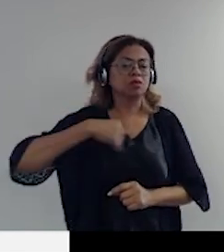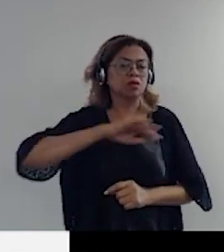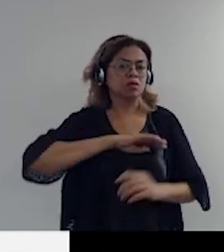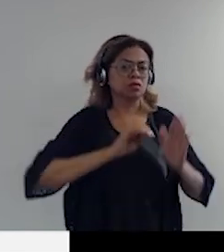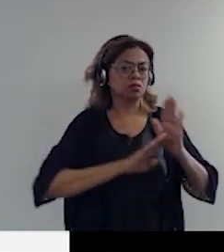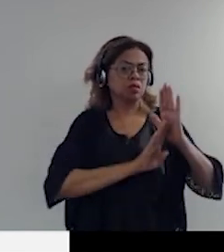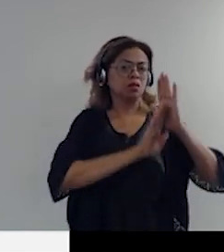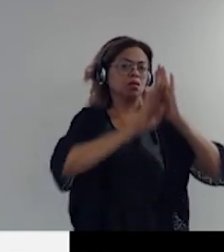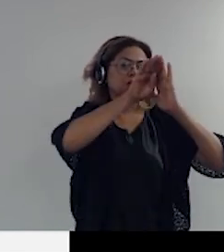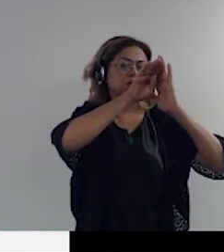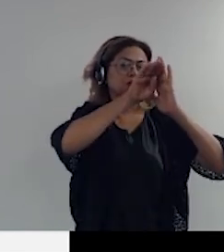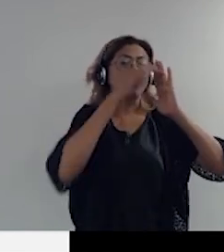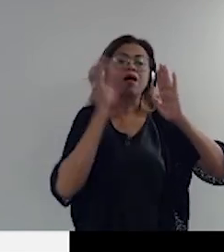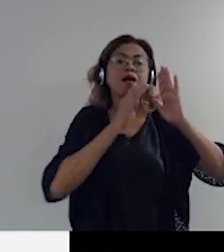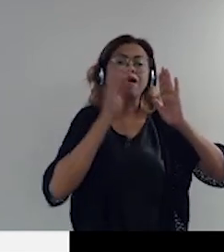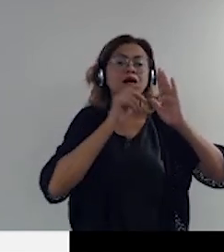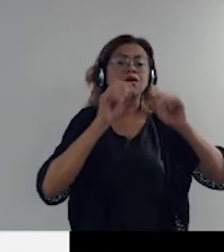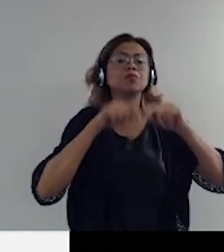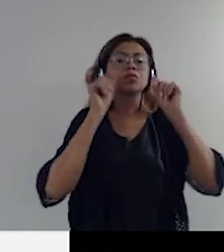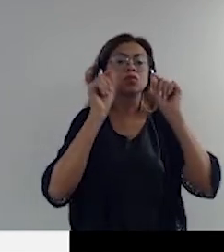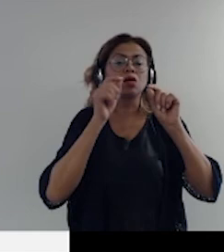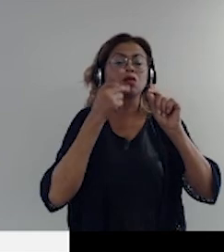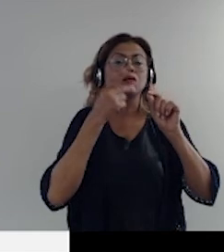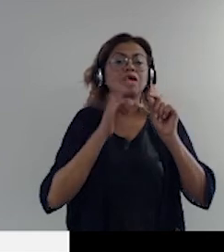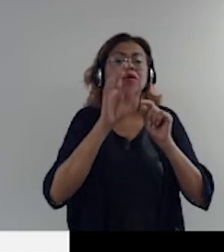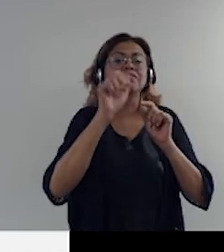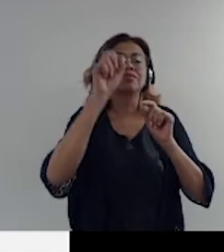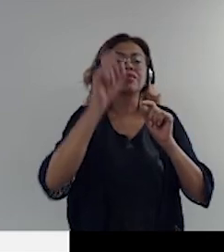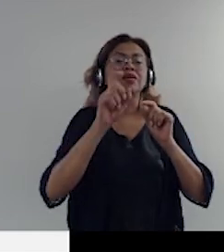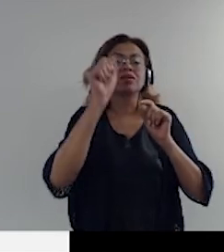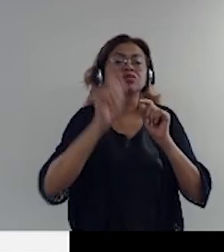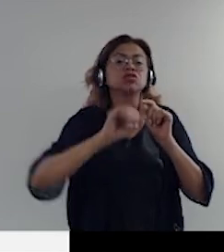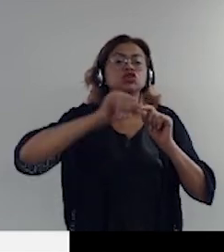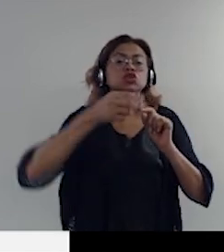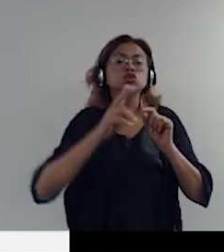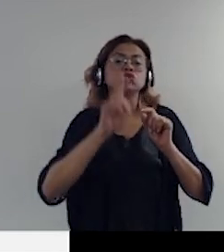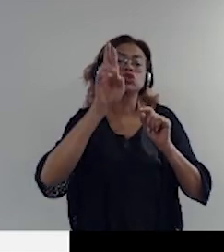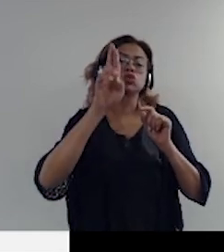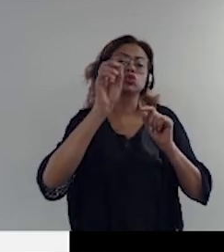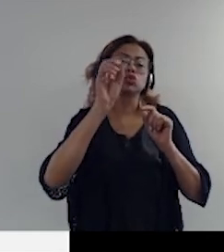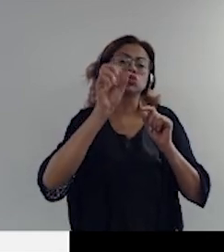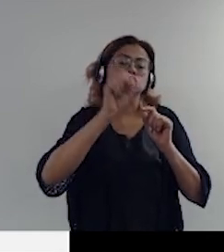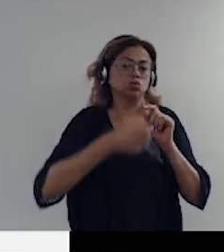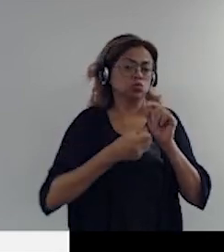recuperação rápida é um efeito da taxa de juros. A gente nunca teve uma